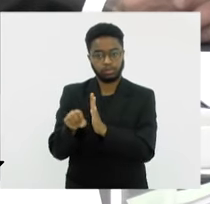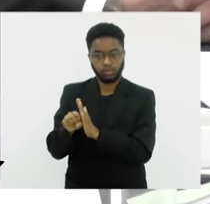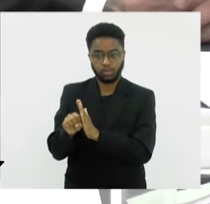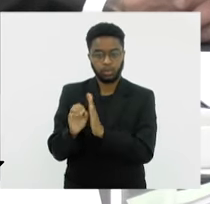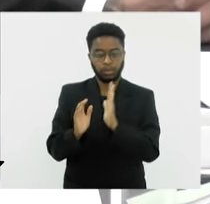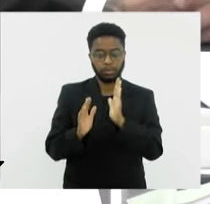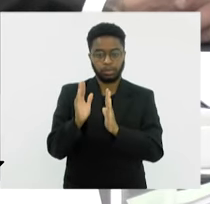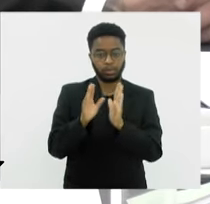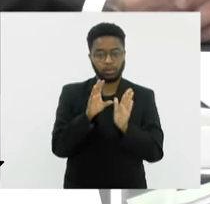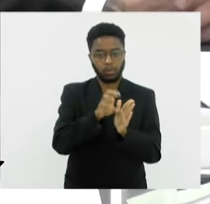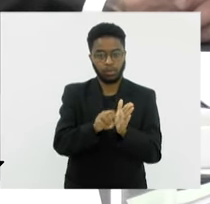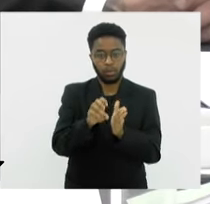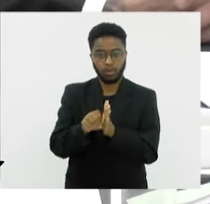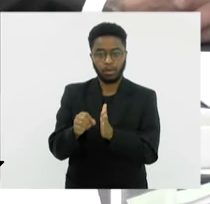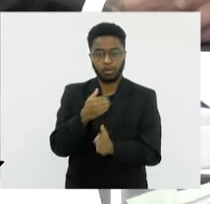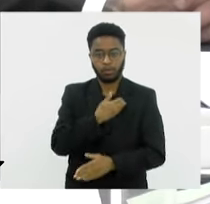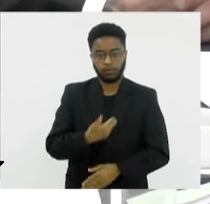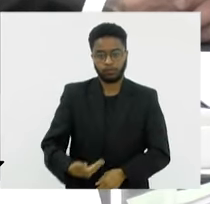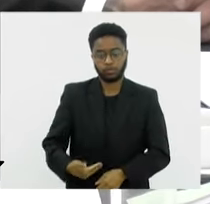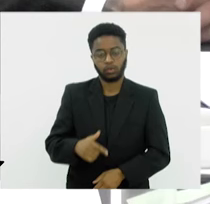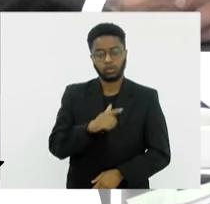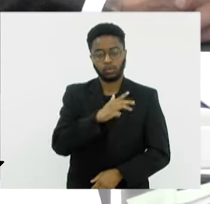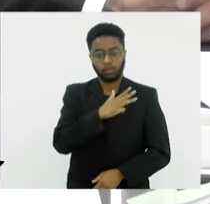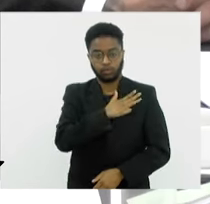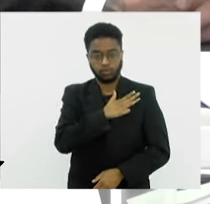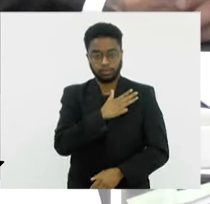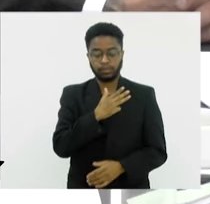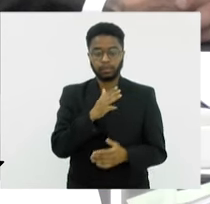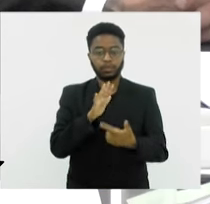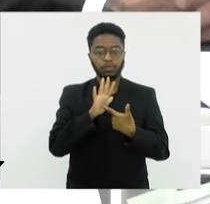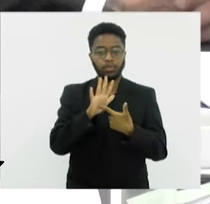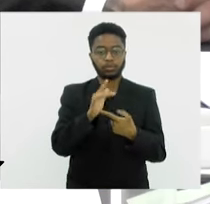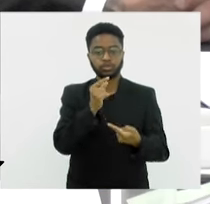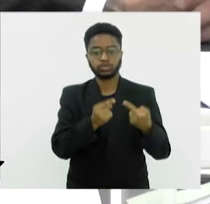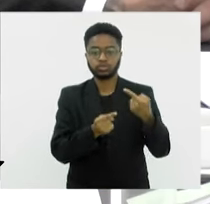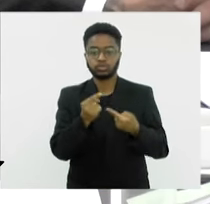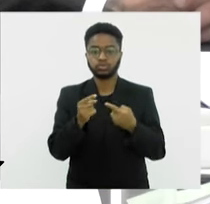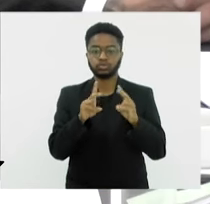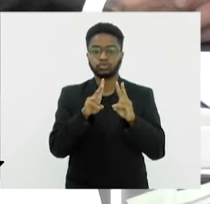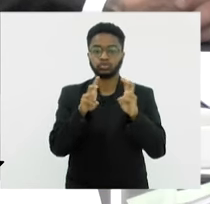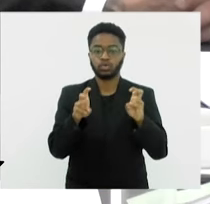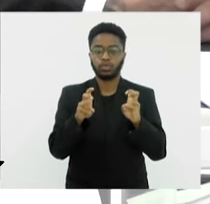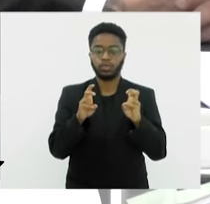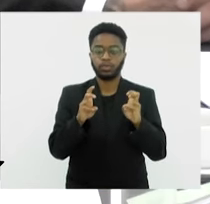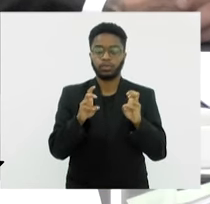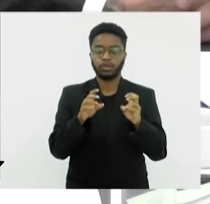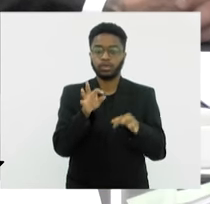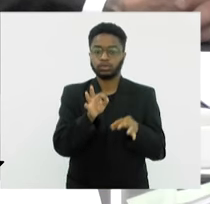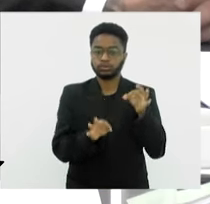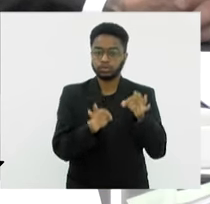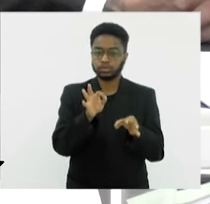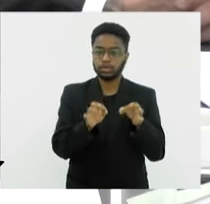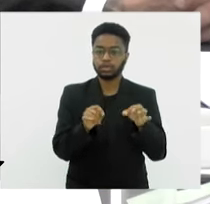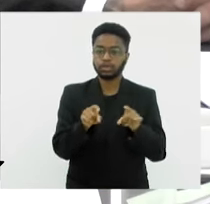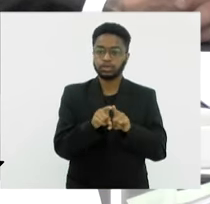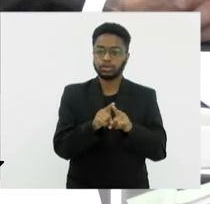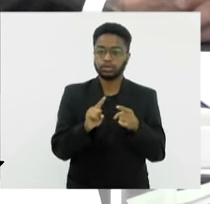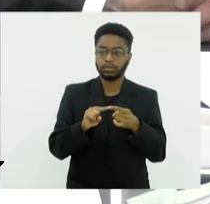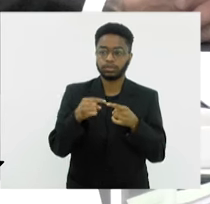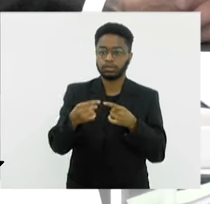Lula. Aí traz à monta toda a discussão do processo judicial, que depois o